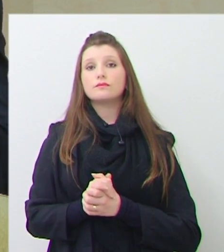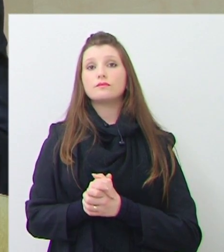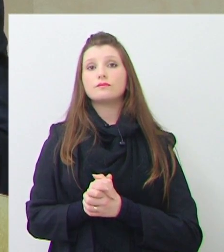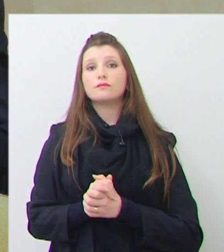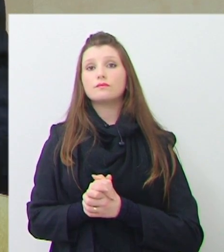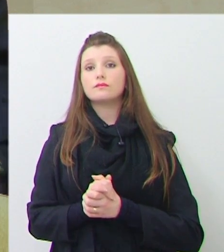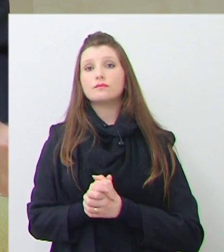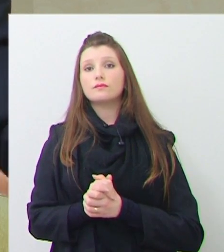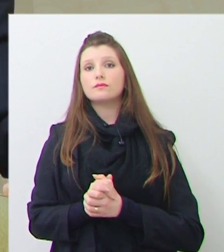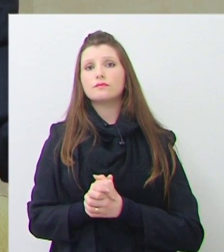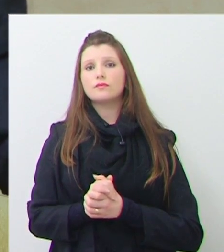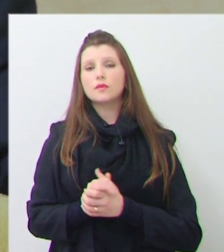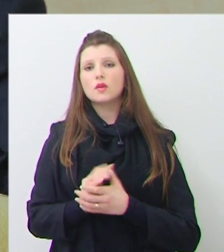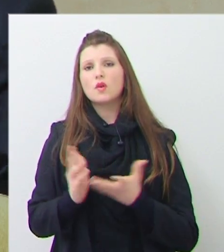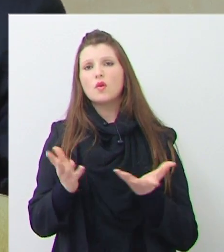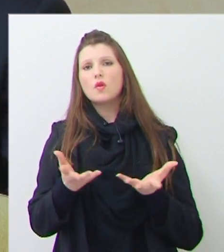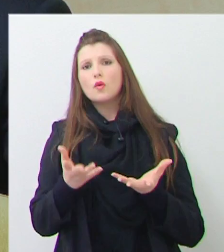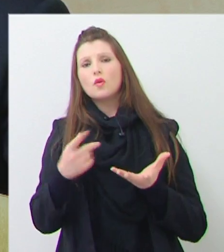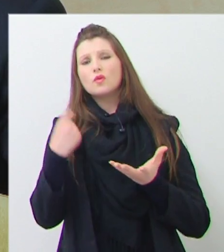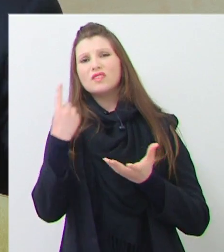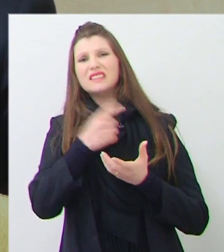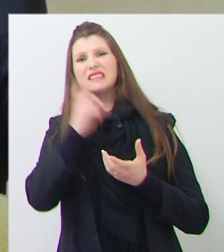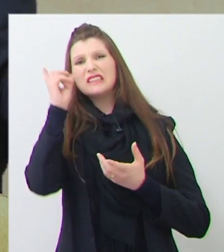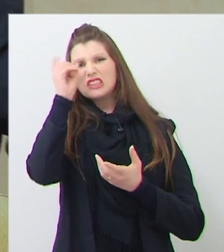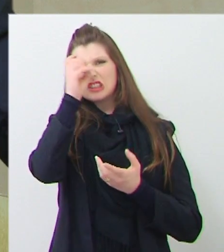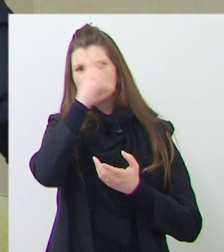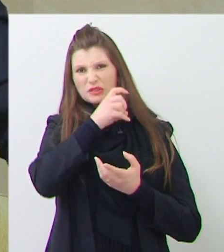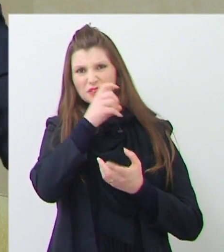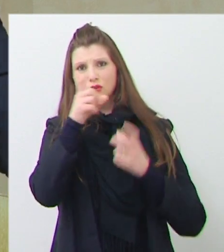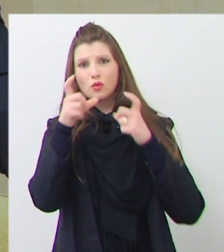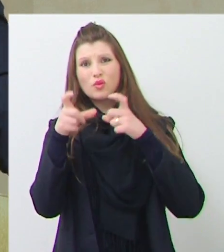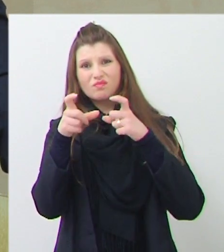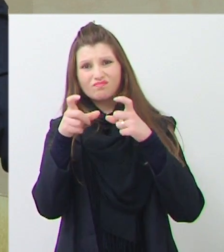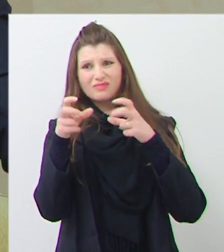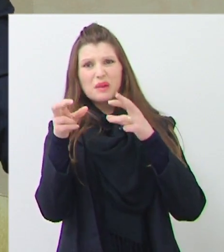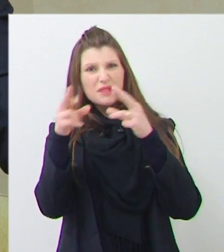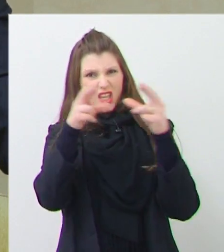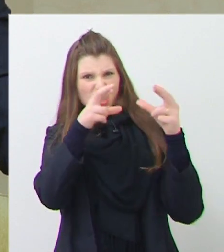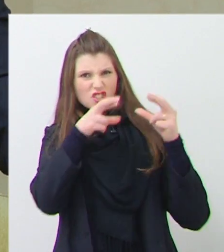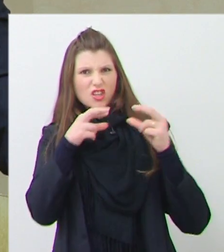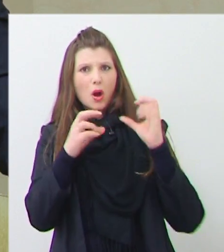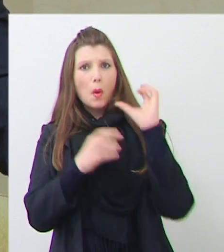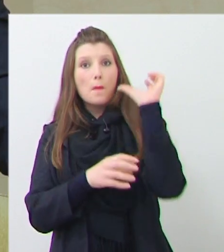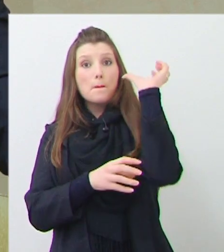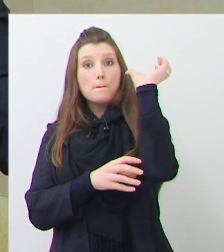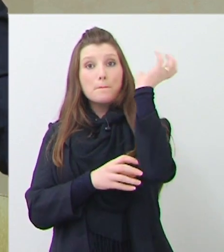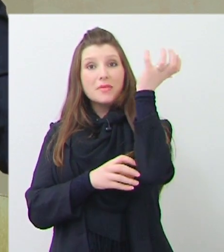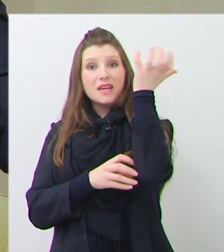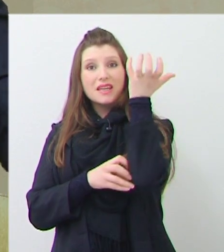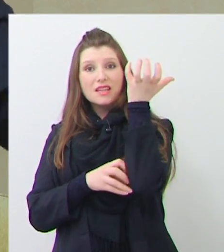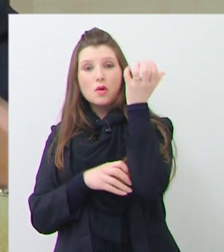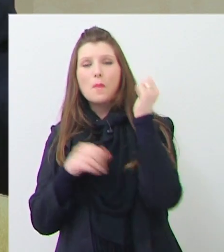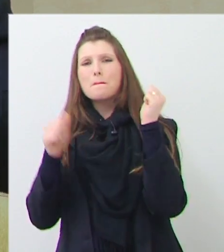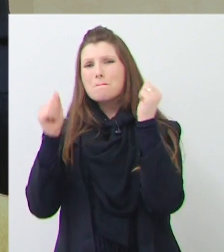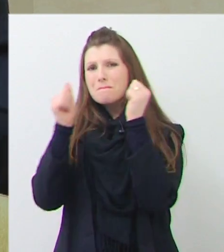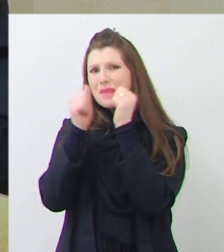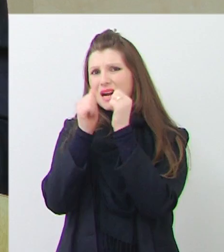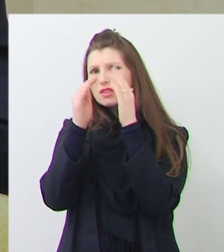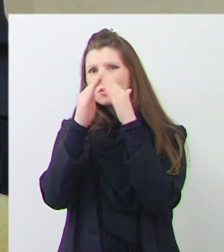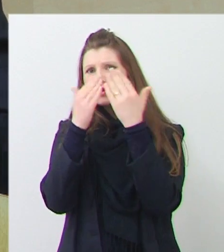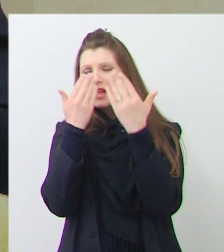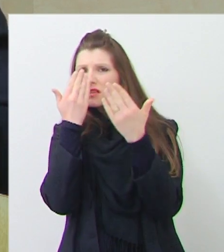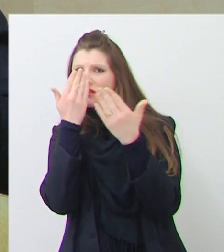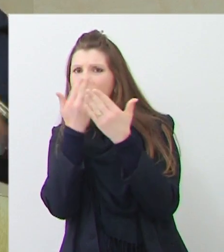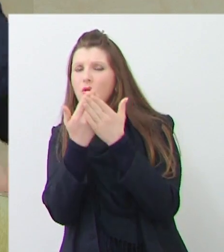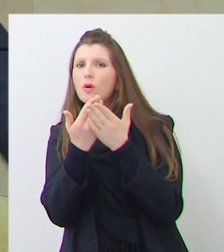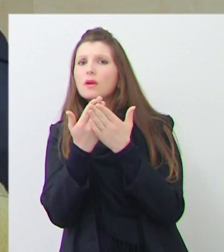diante de tamanha dificuldade que se encontra aquela região do Pinheirinho, nas proximidades do colégio